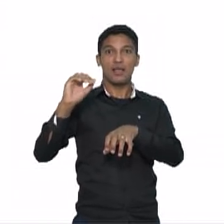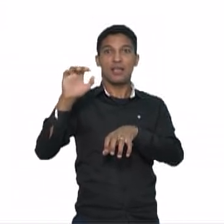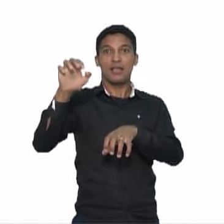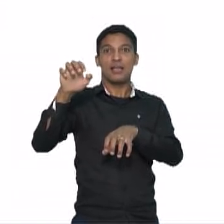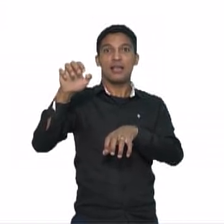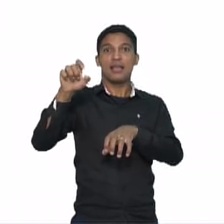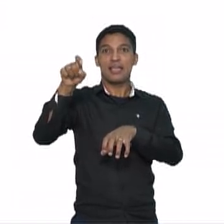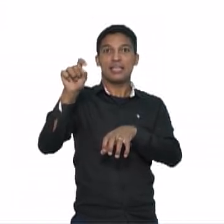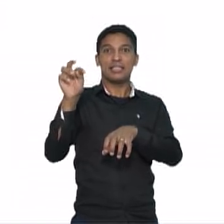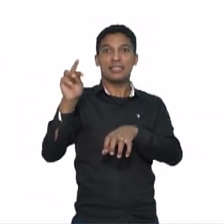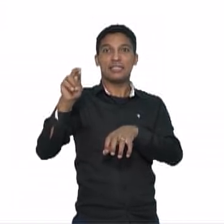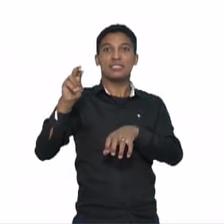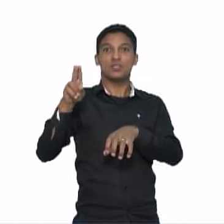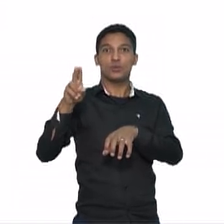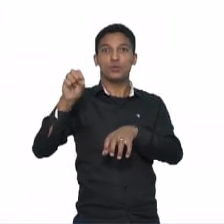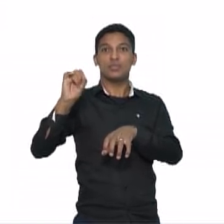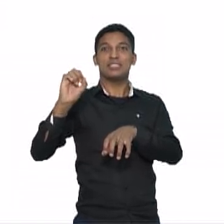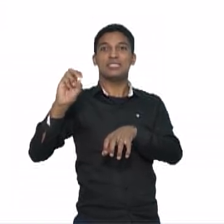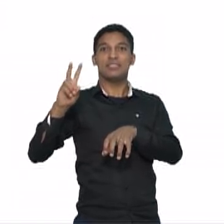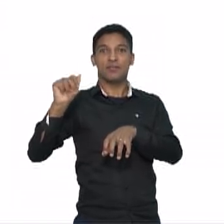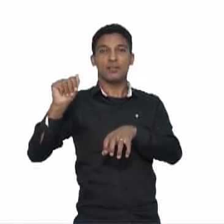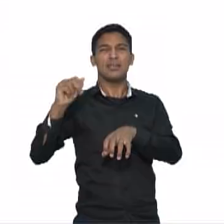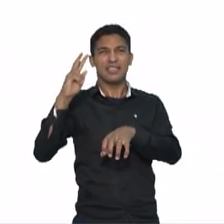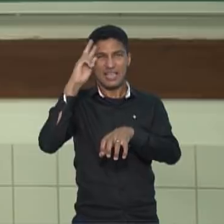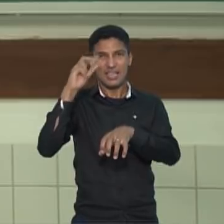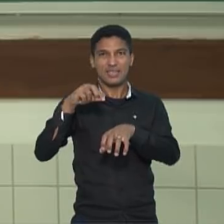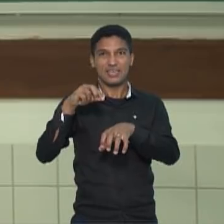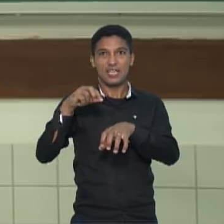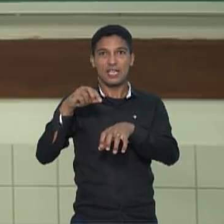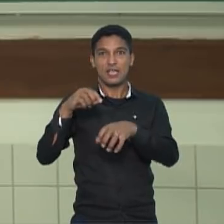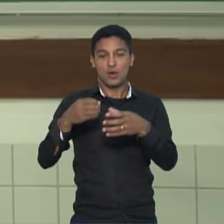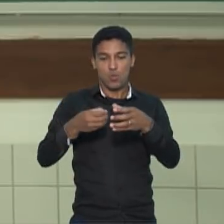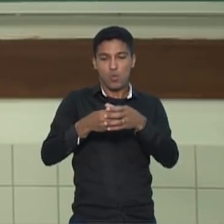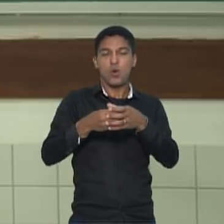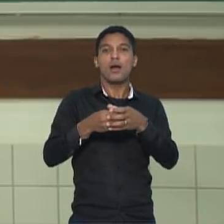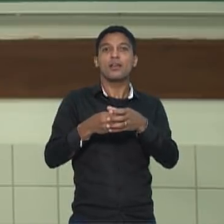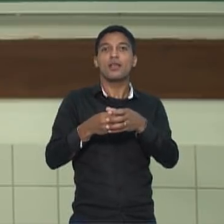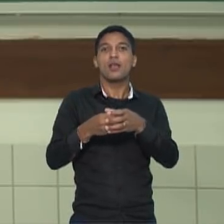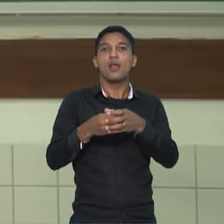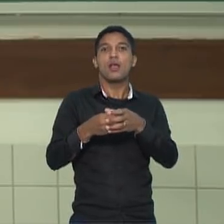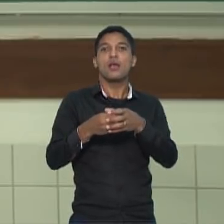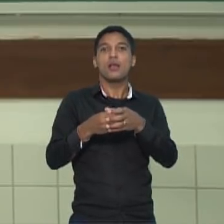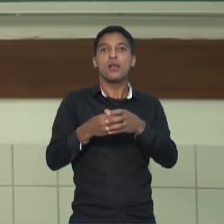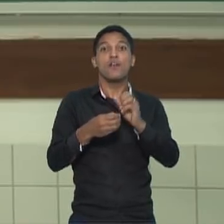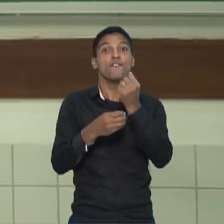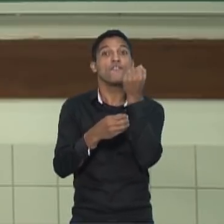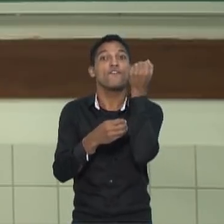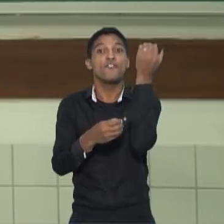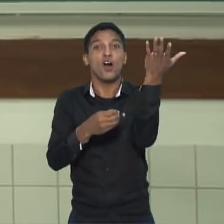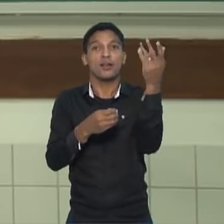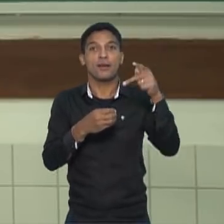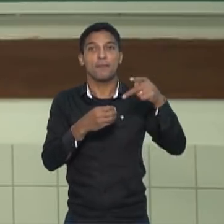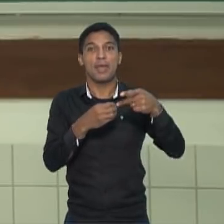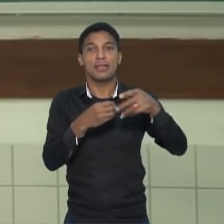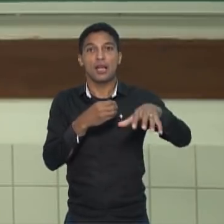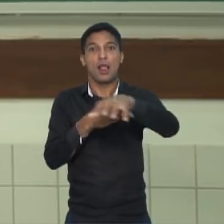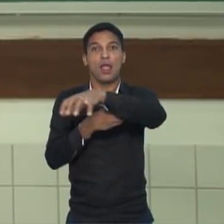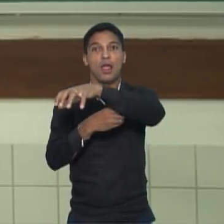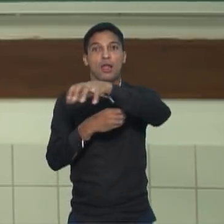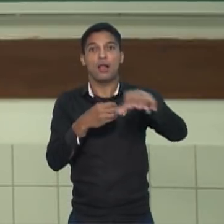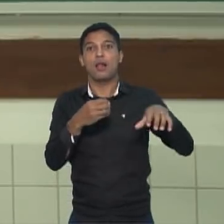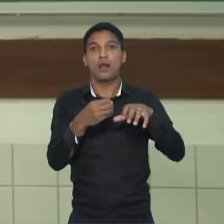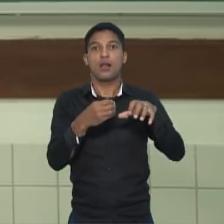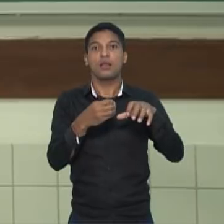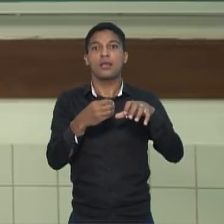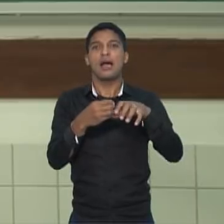da América do Sul com a África. Retomando um conteúdo que nós vimos em aulas anteriores sobre placas